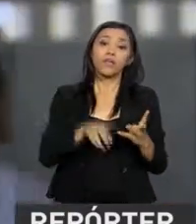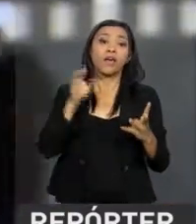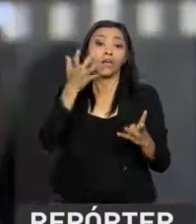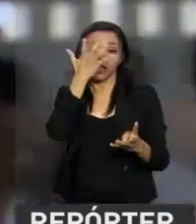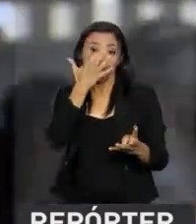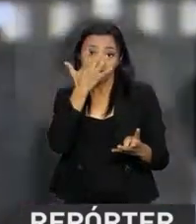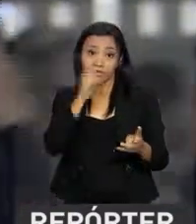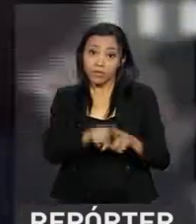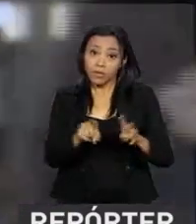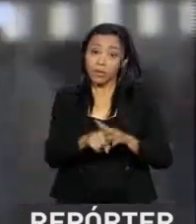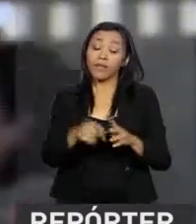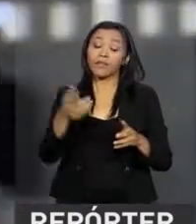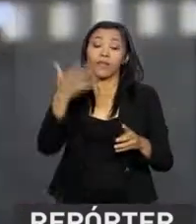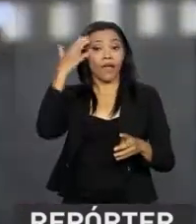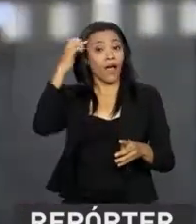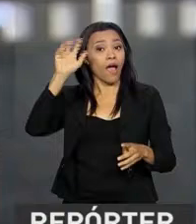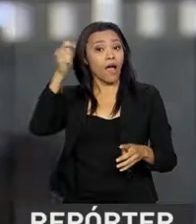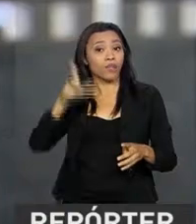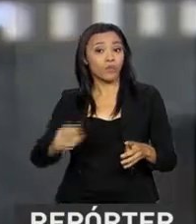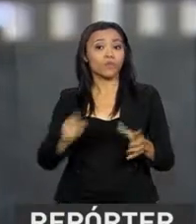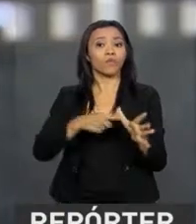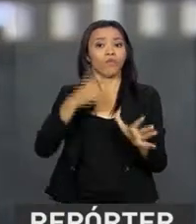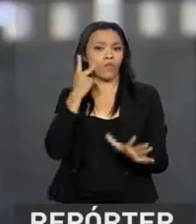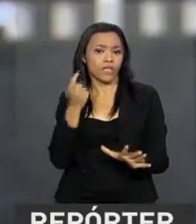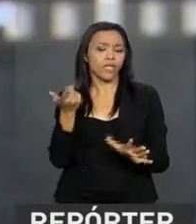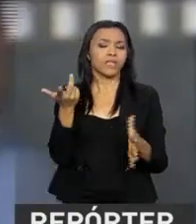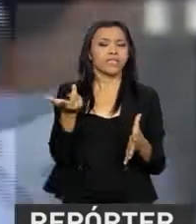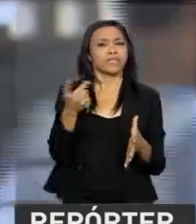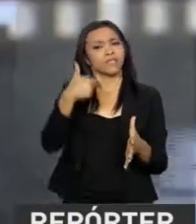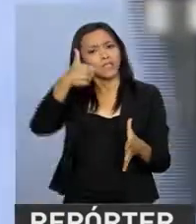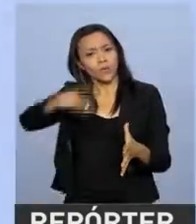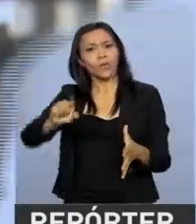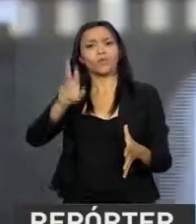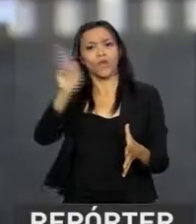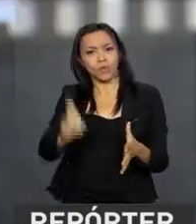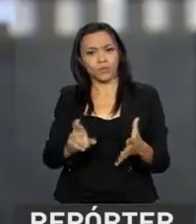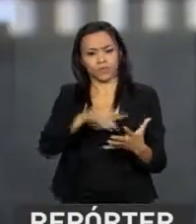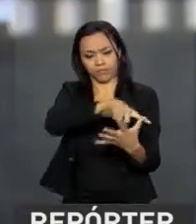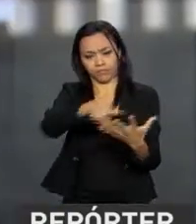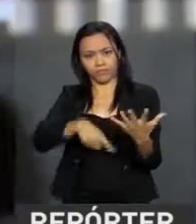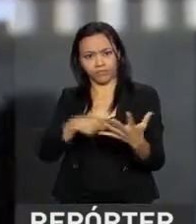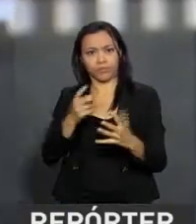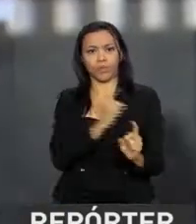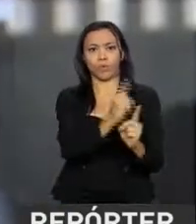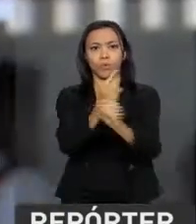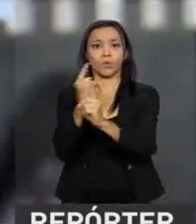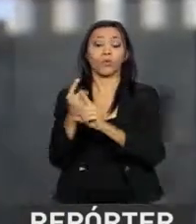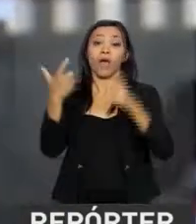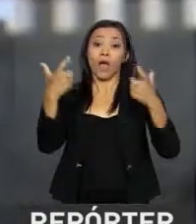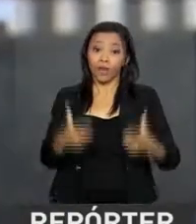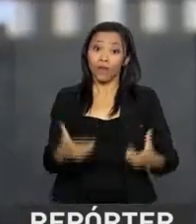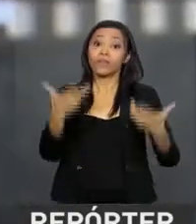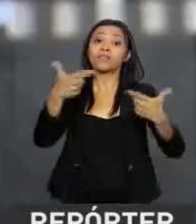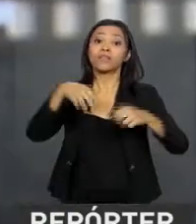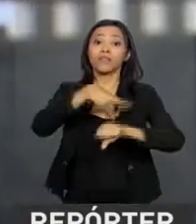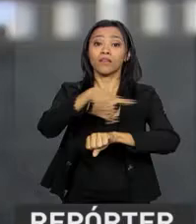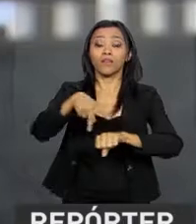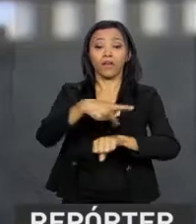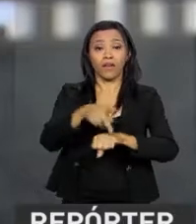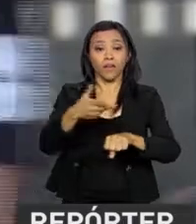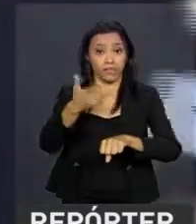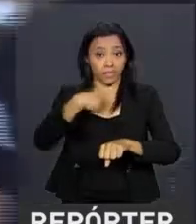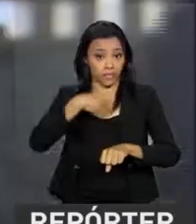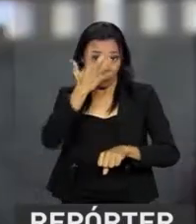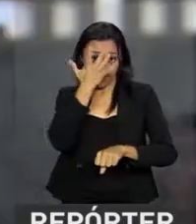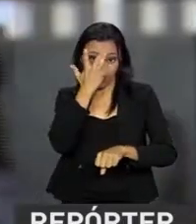índia durban na áfrica do sul fortaleza e o fará na rússia este ano a cúpula será na cidade de goa na índia durante a